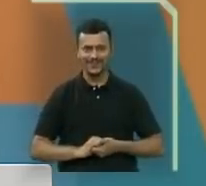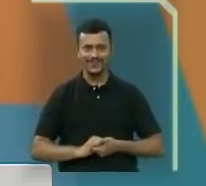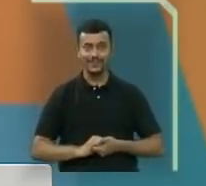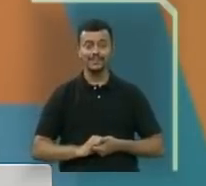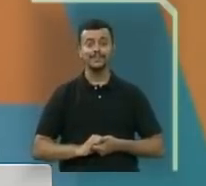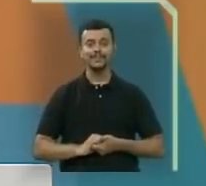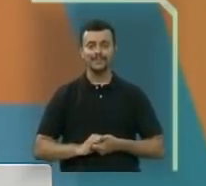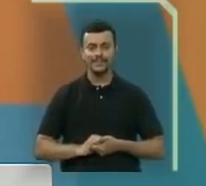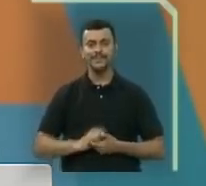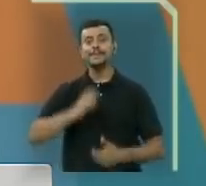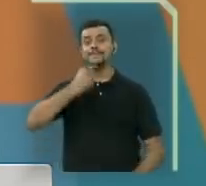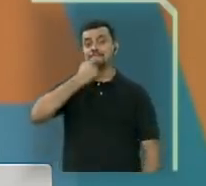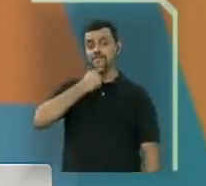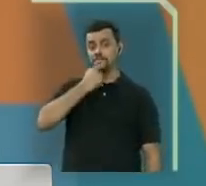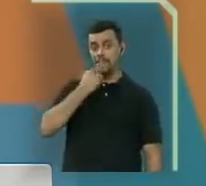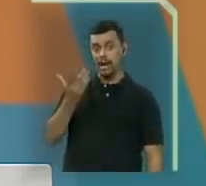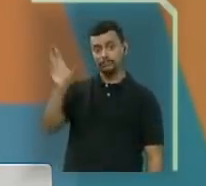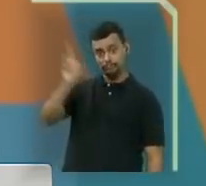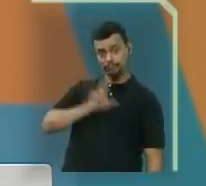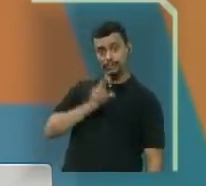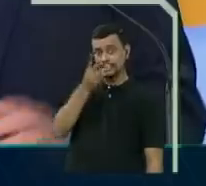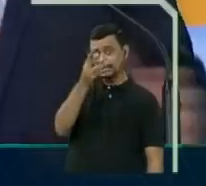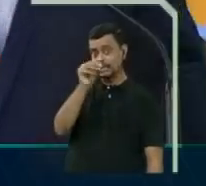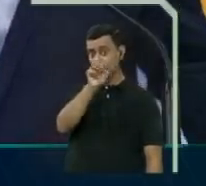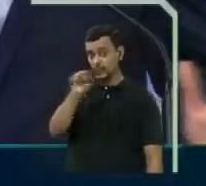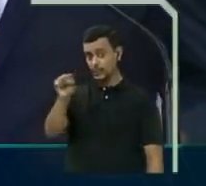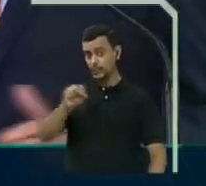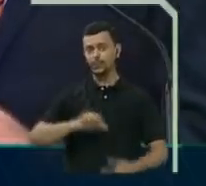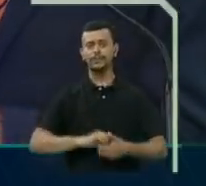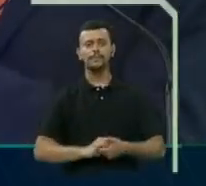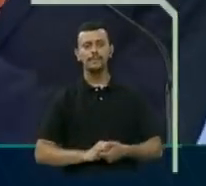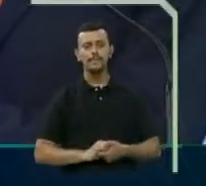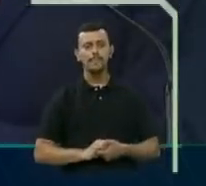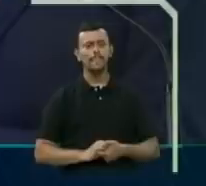Márcio França, 30 segundos para a tréplica. João,